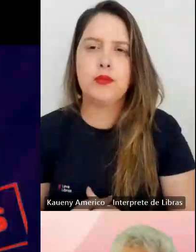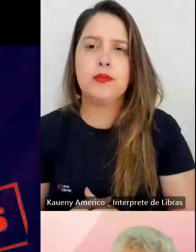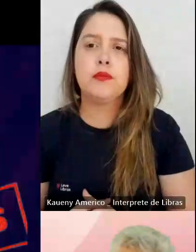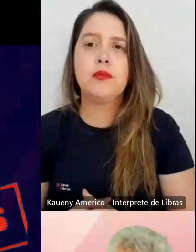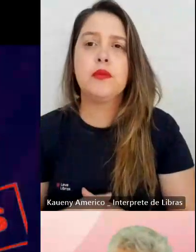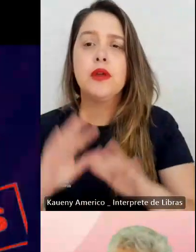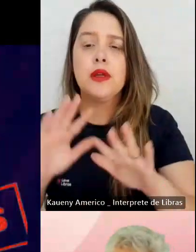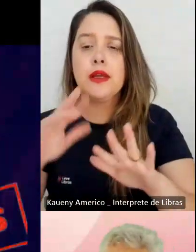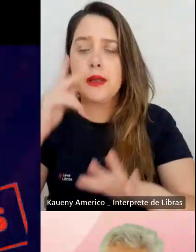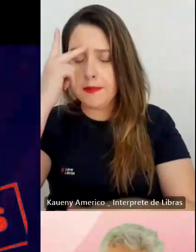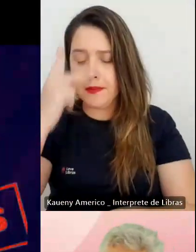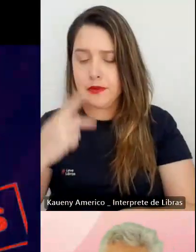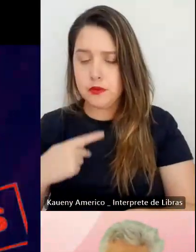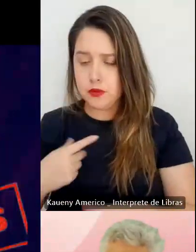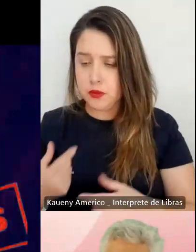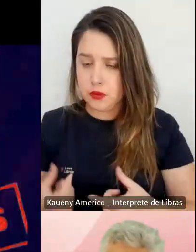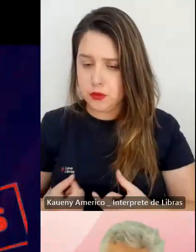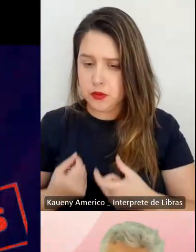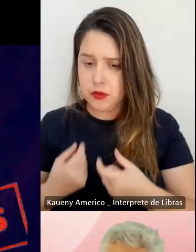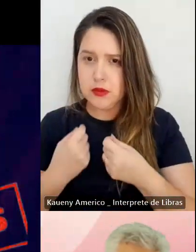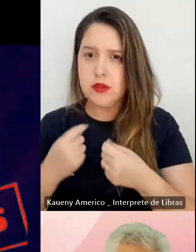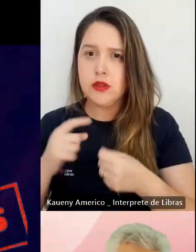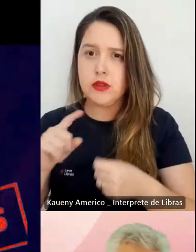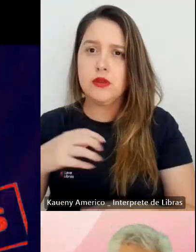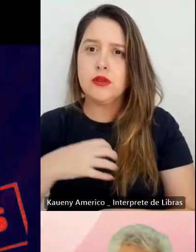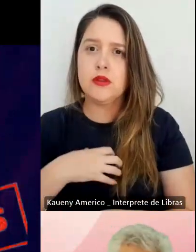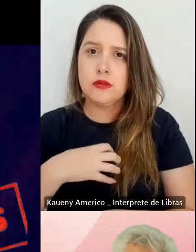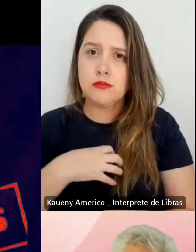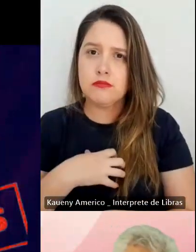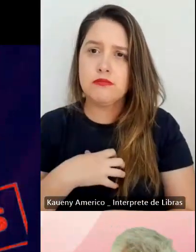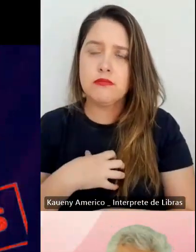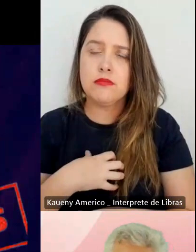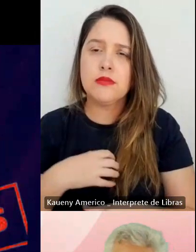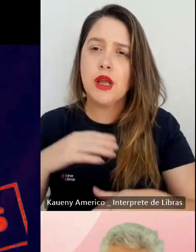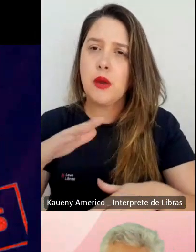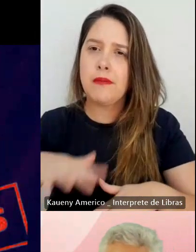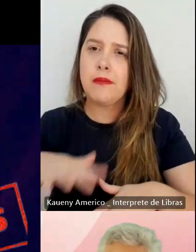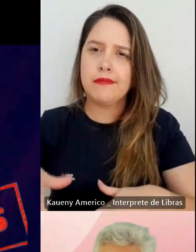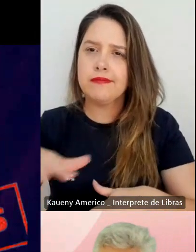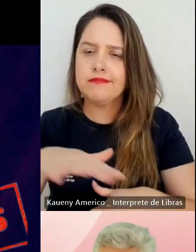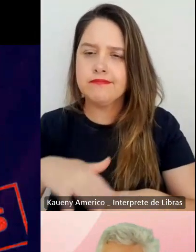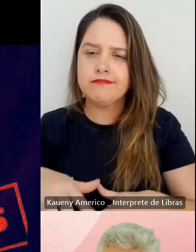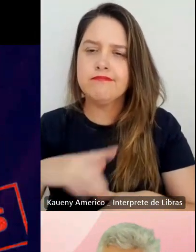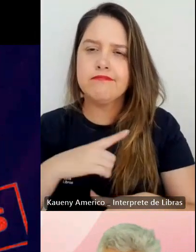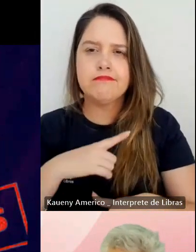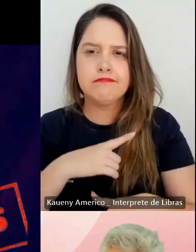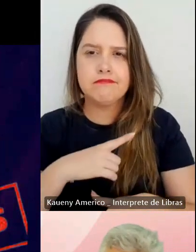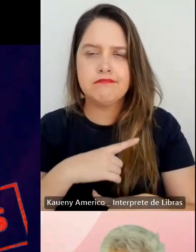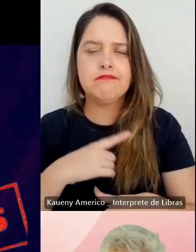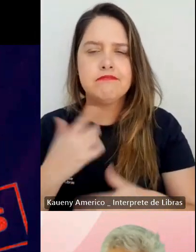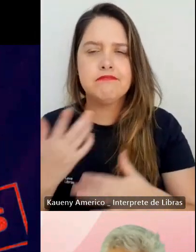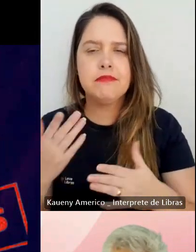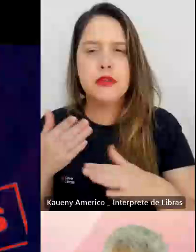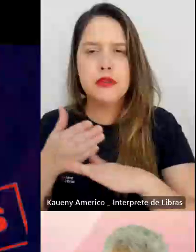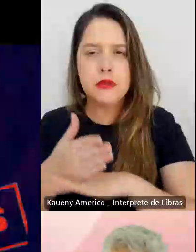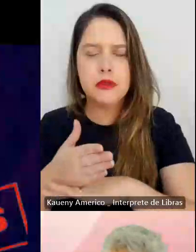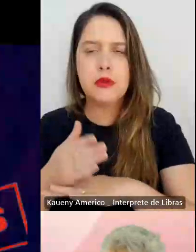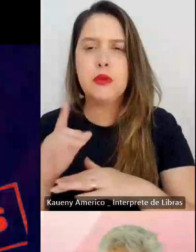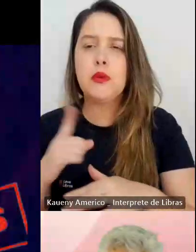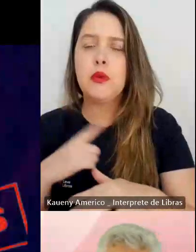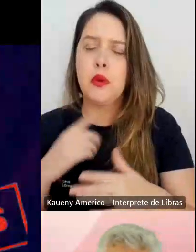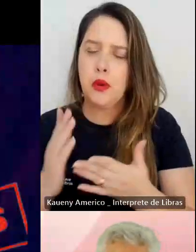câncer, então pensando numa recidiva e de algumas lesões mamárias benignas que também vai ter alguma